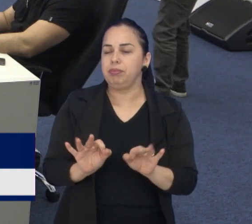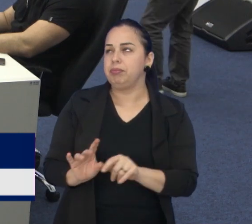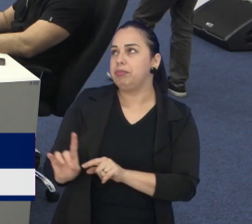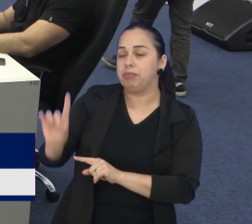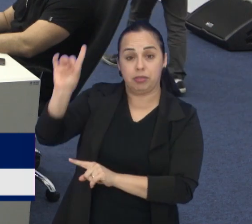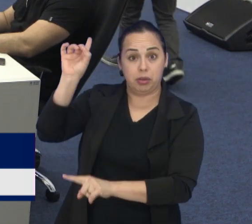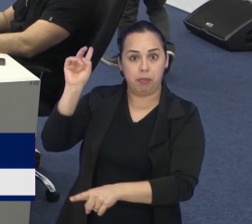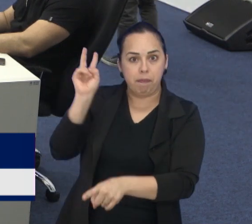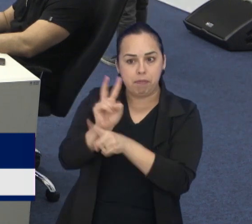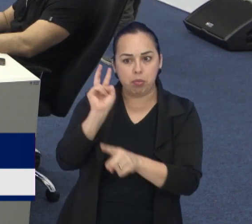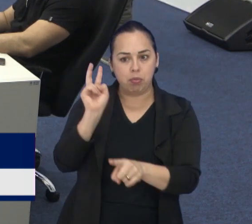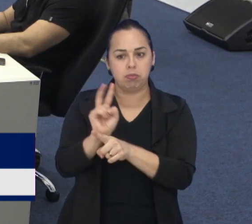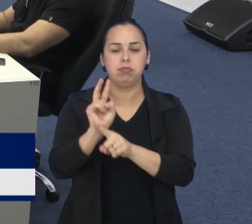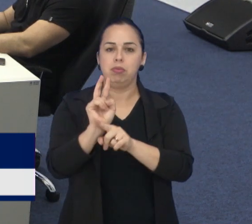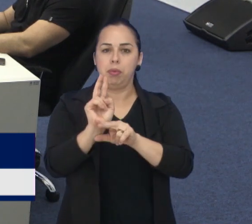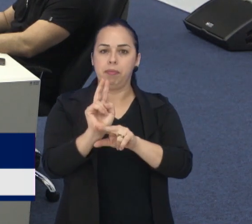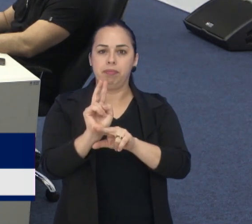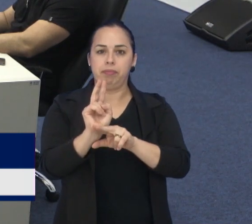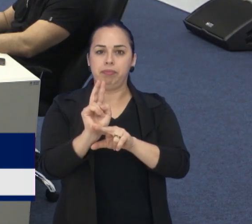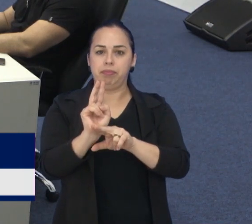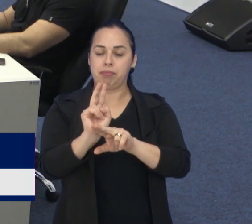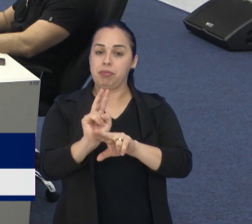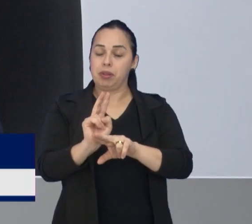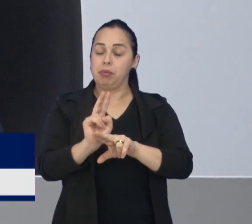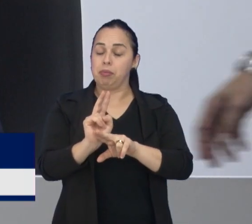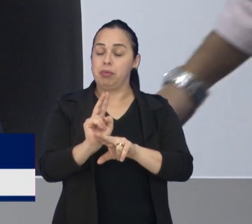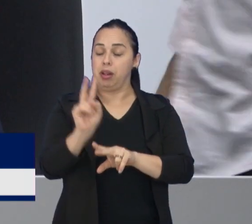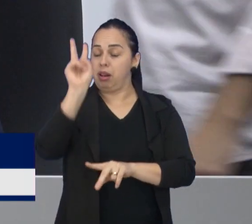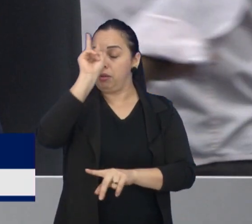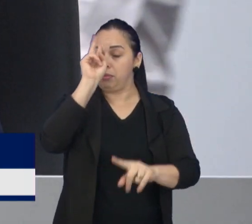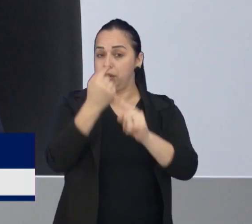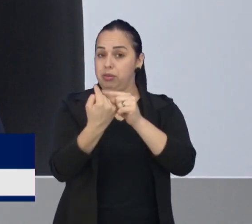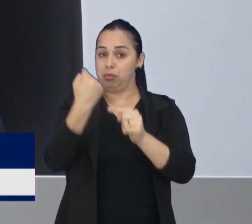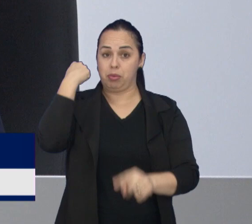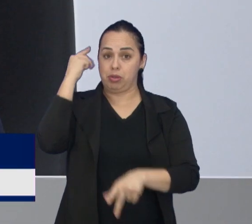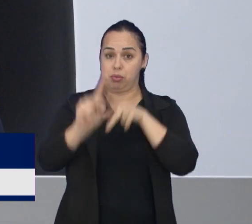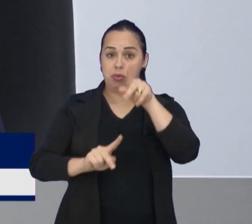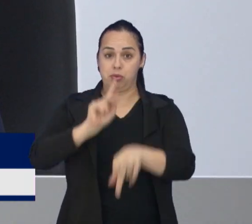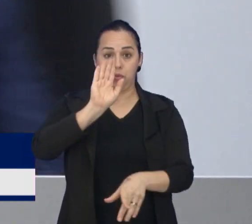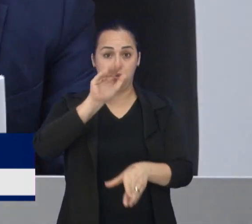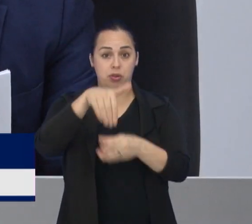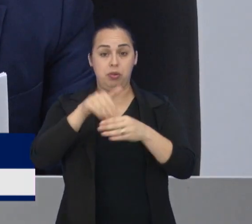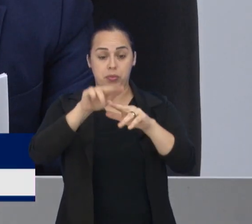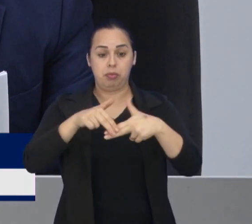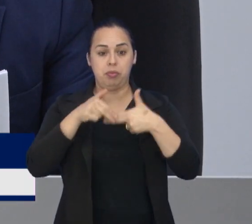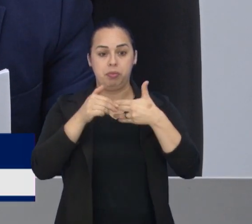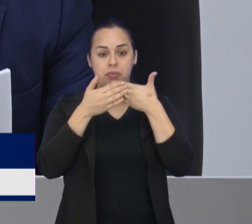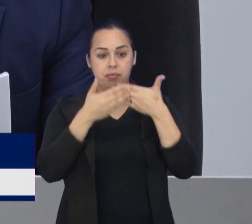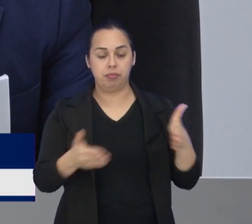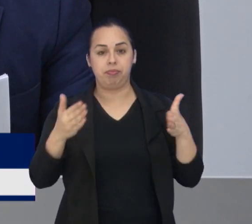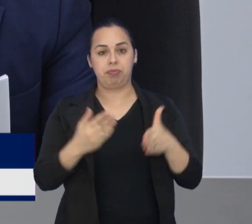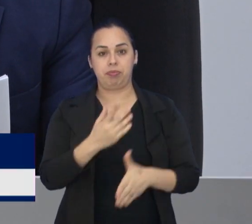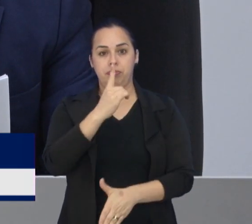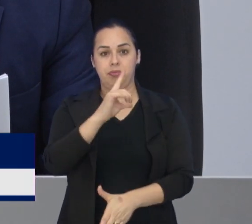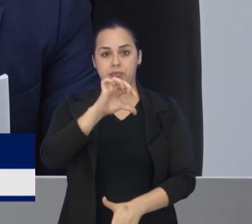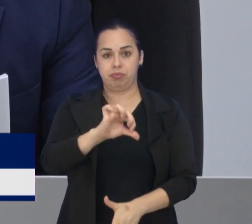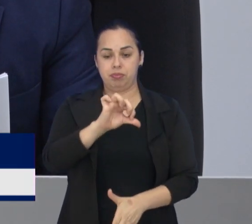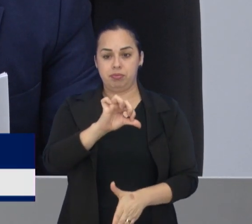sob a proteção de Deus, lembrando que todo poder emana do povo, declaro aberta a